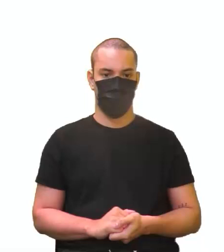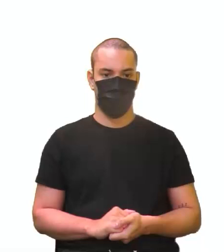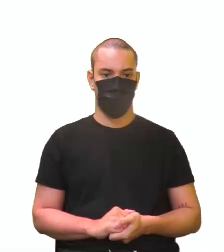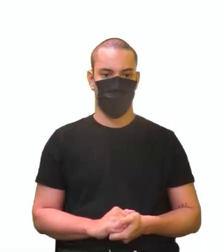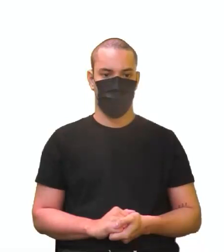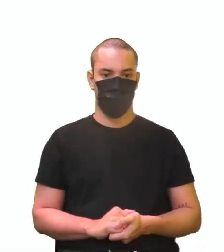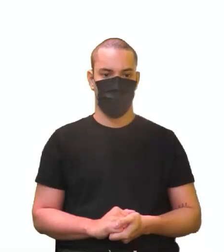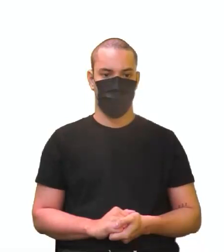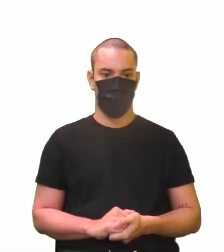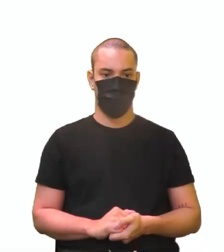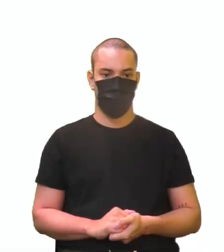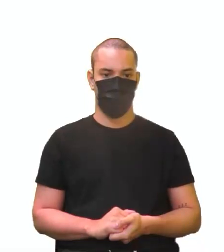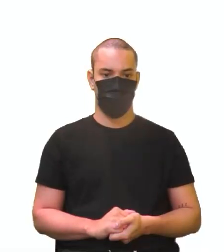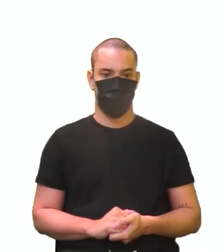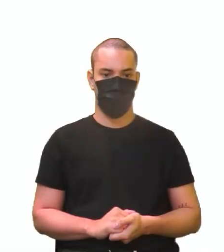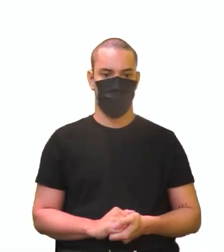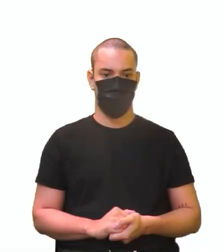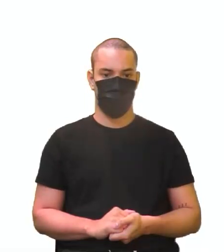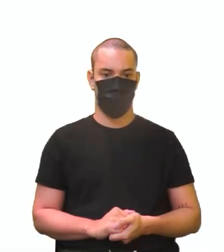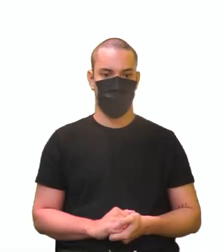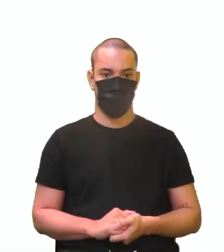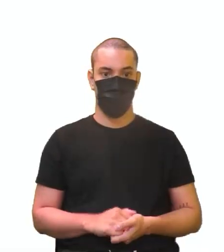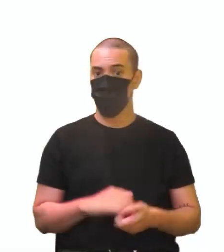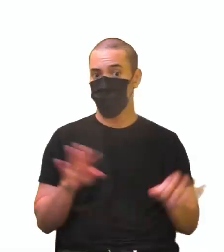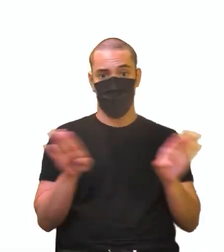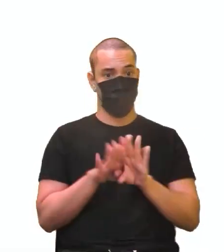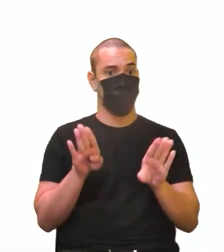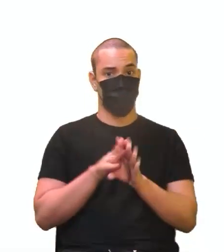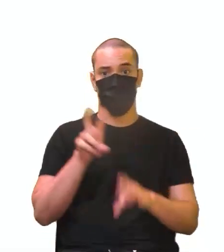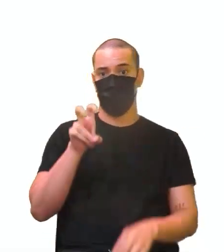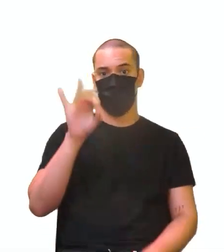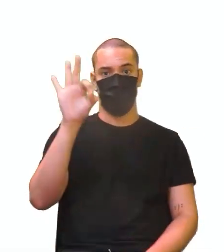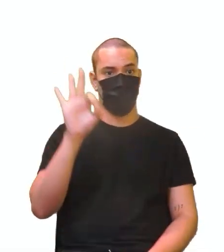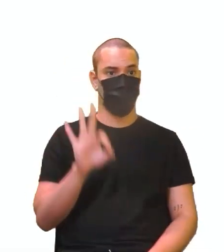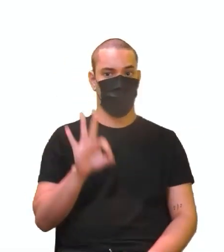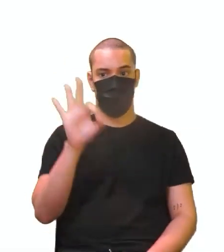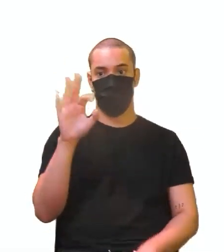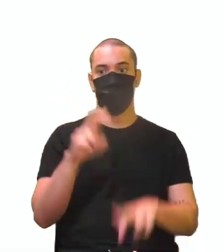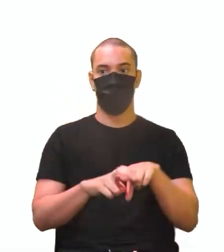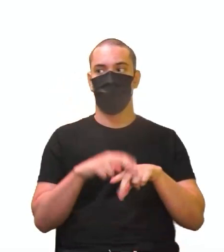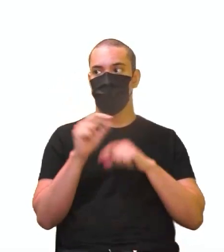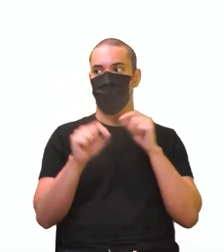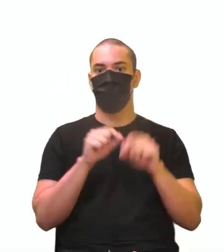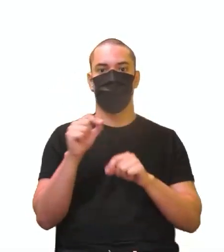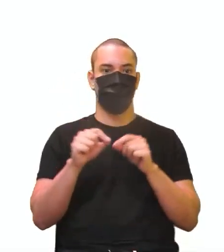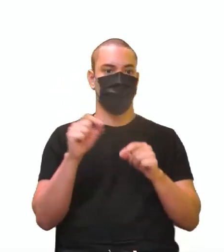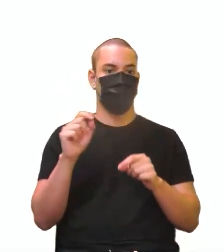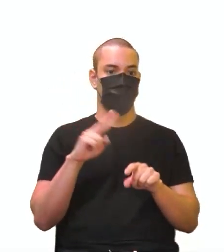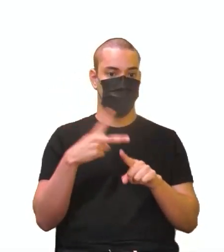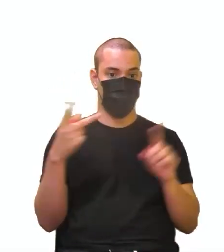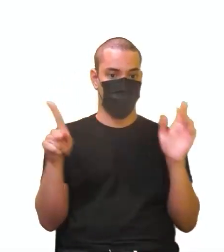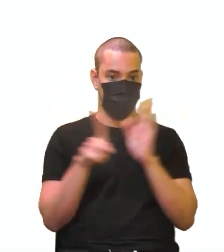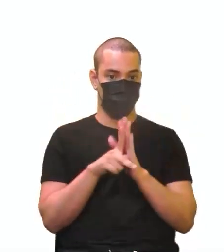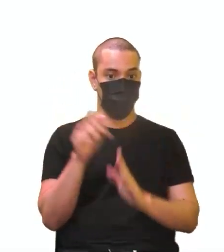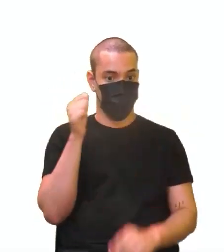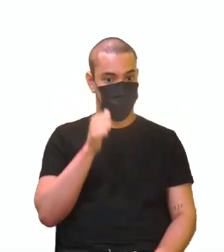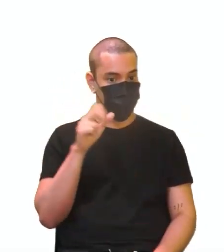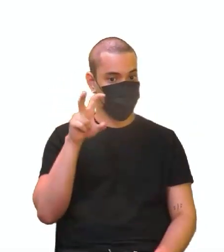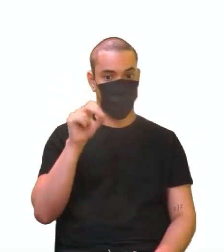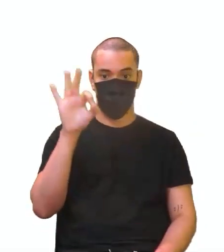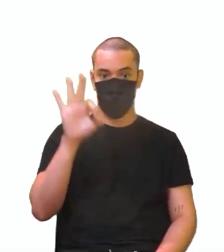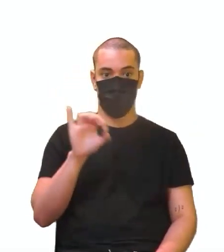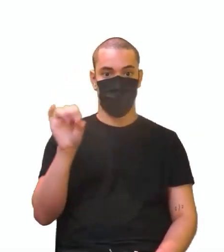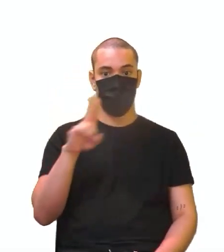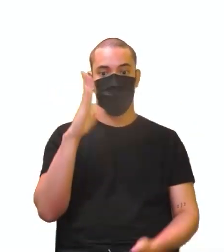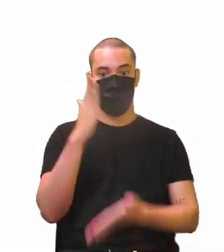E pezinho, pezinho. Também 50%, né? Então, a probabilidade de nascer menina, 50% ou